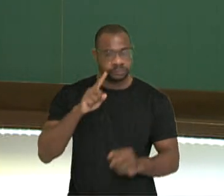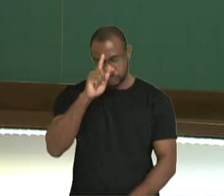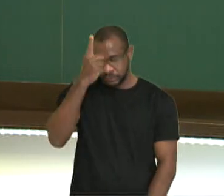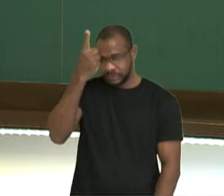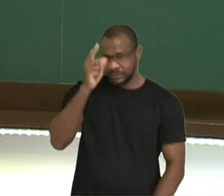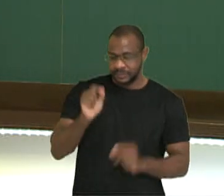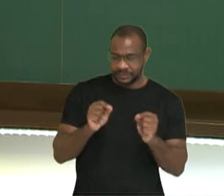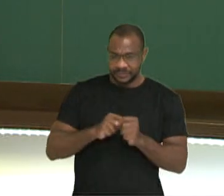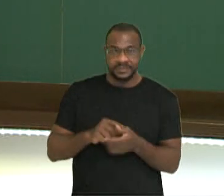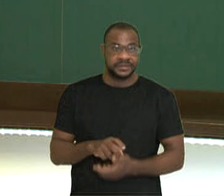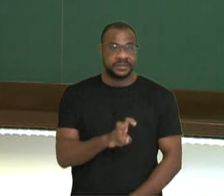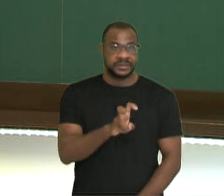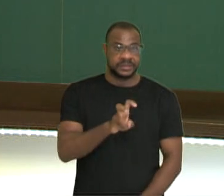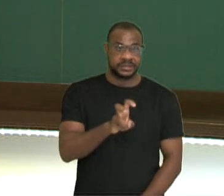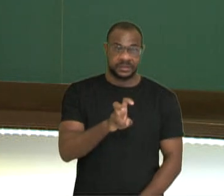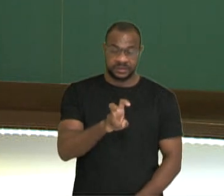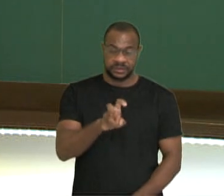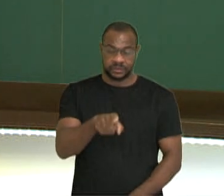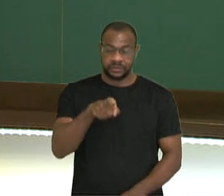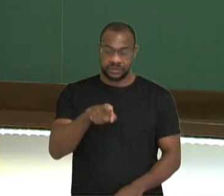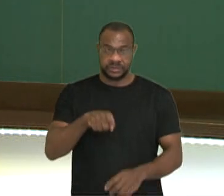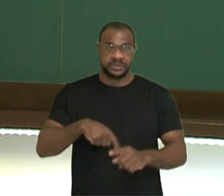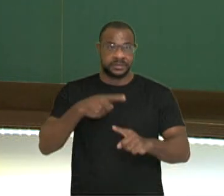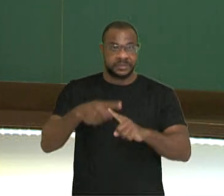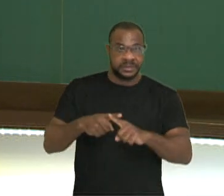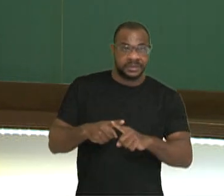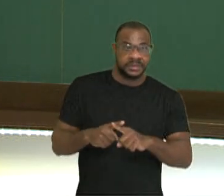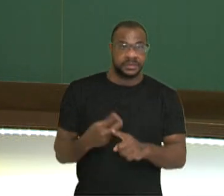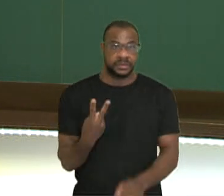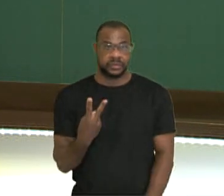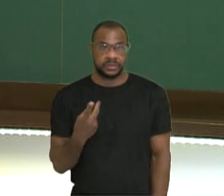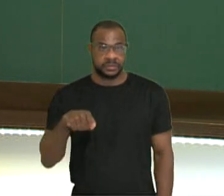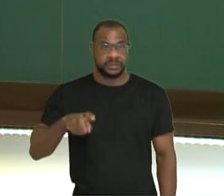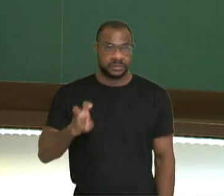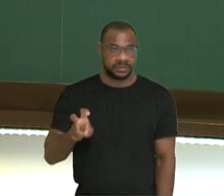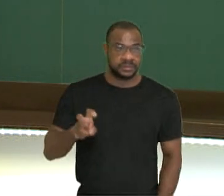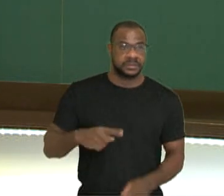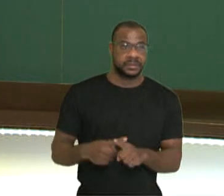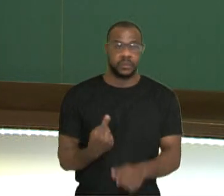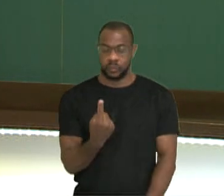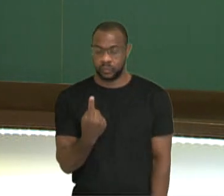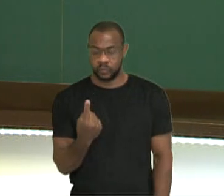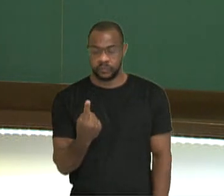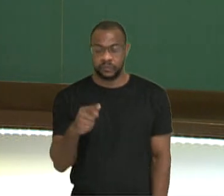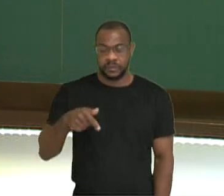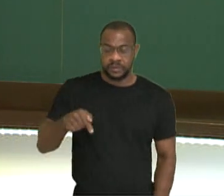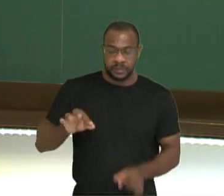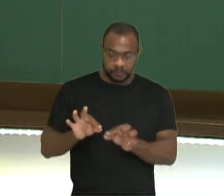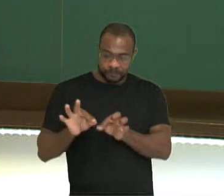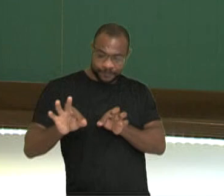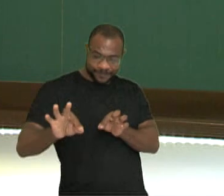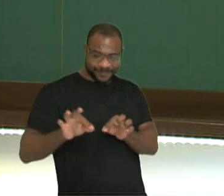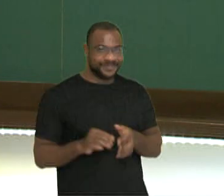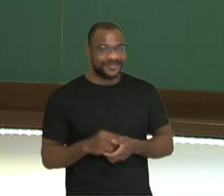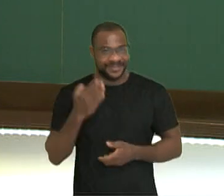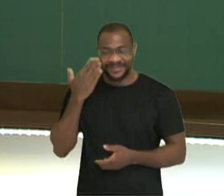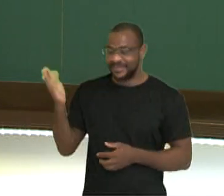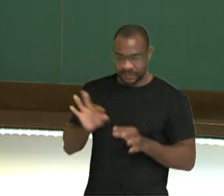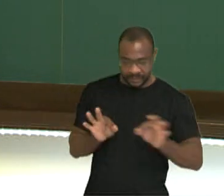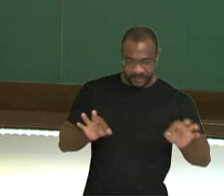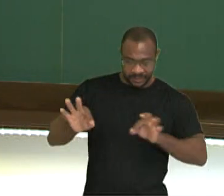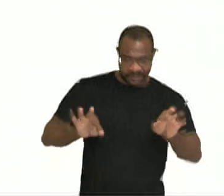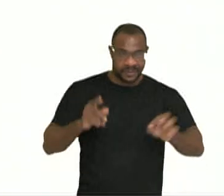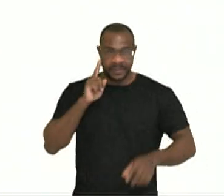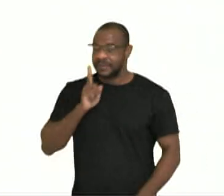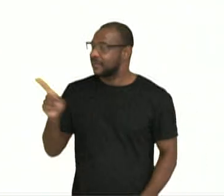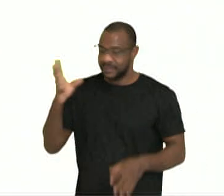né? 5x de comprimento, 2,5 de largura, 2,5x e 1,7 de profundidade, 1,7x. Então,